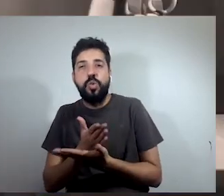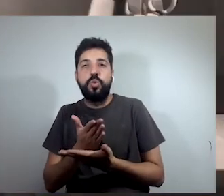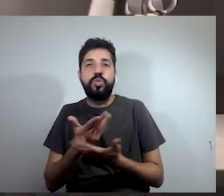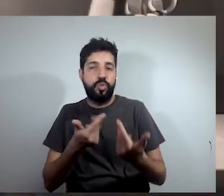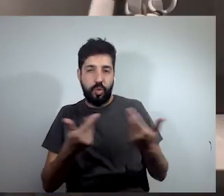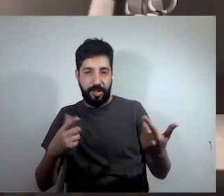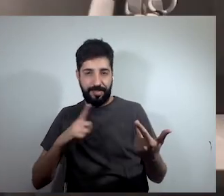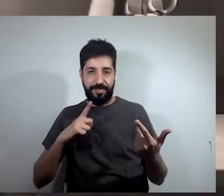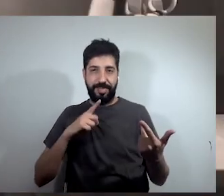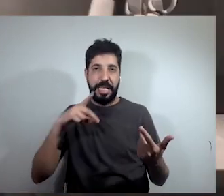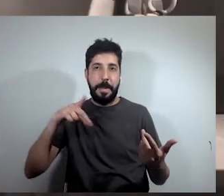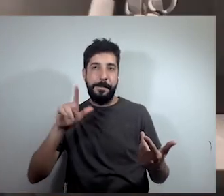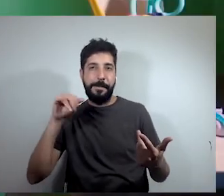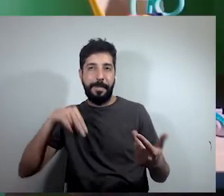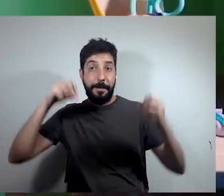teve.